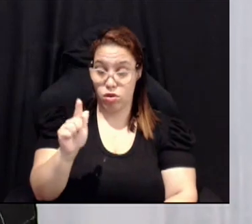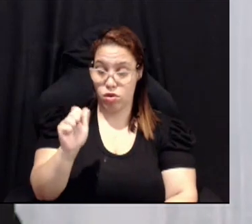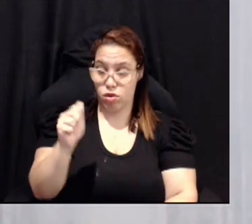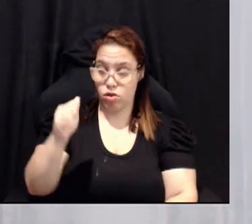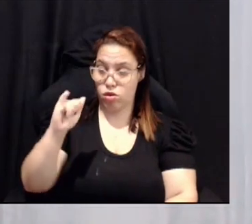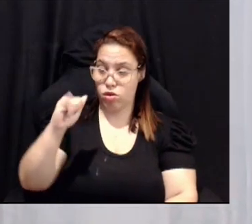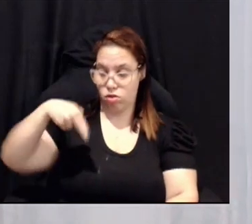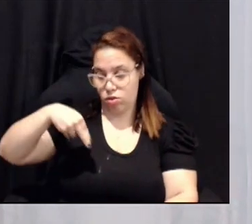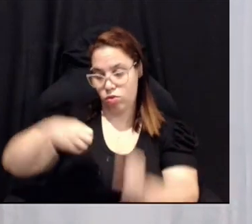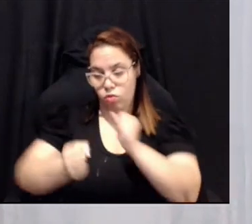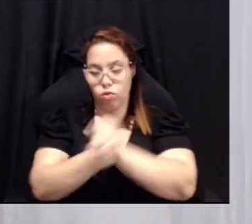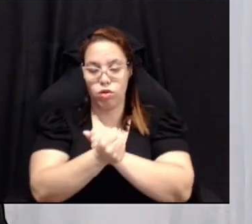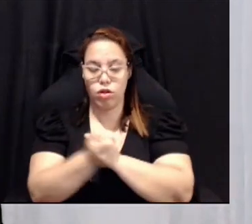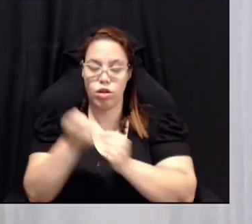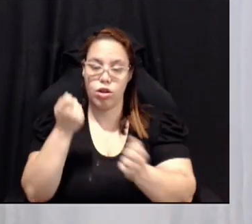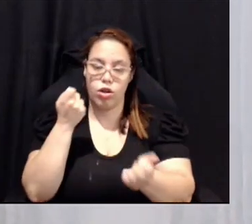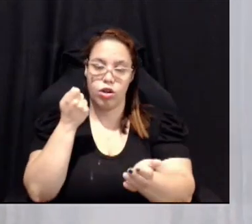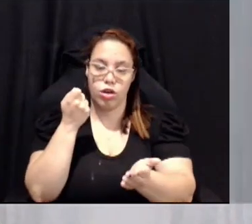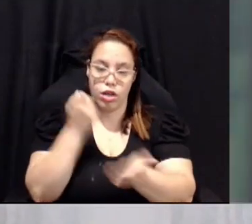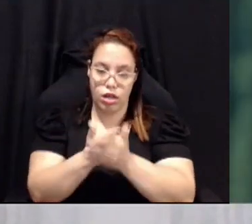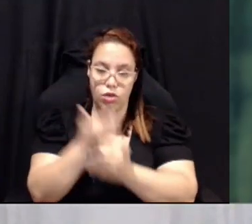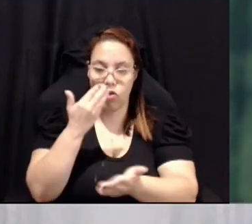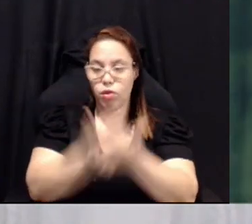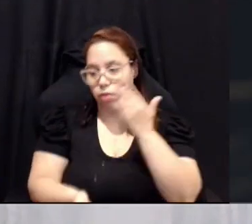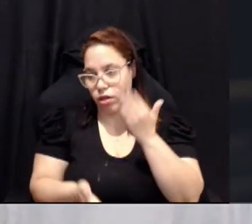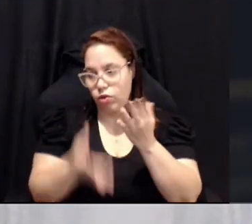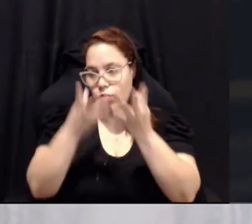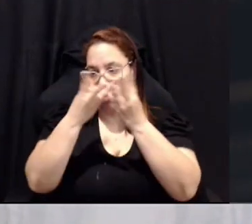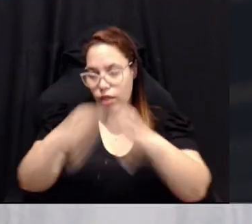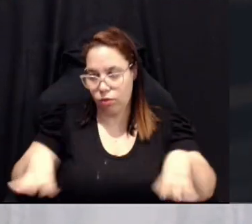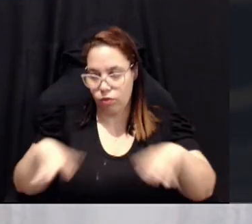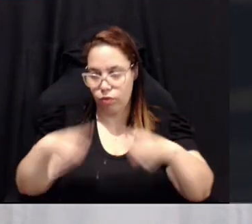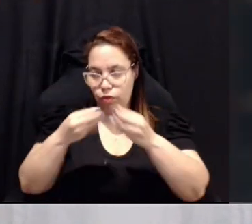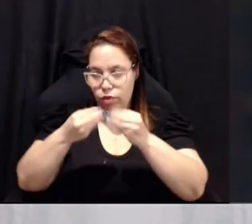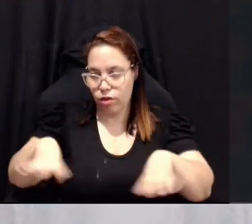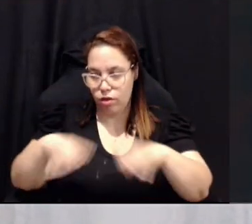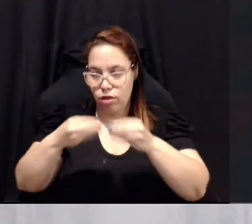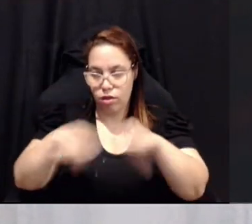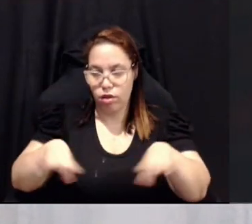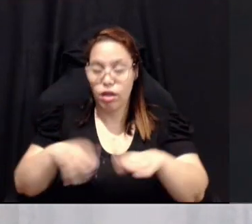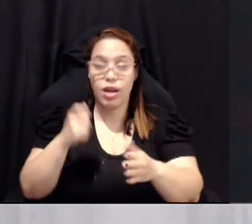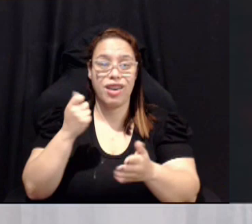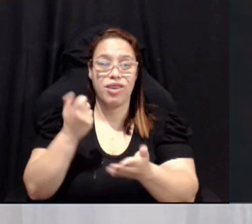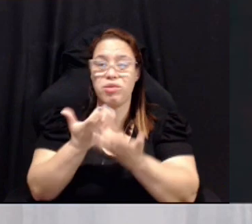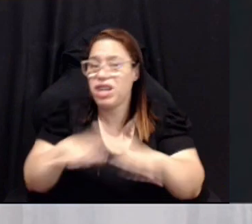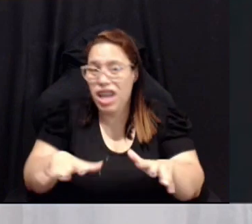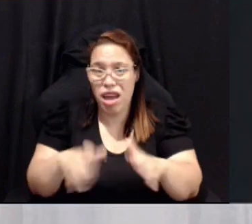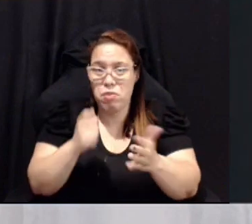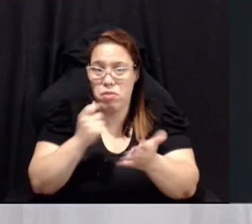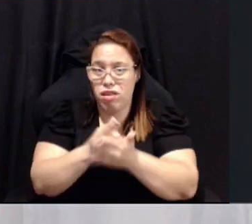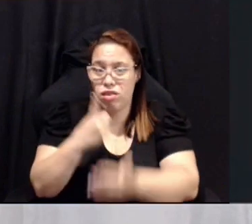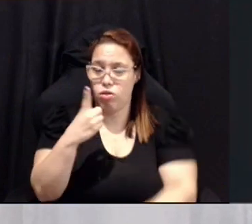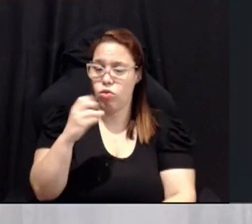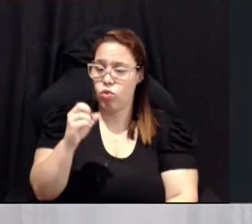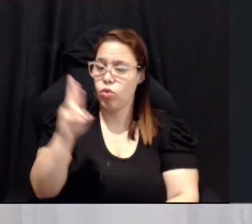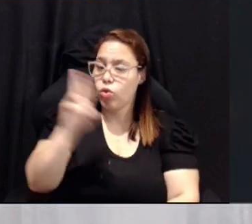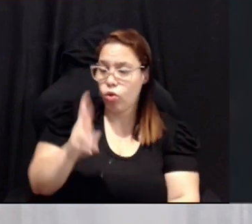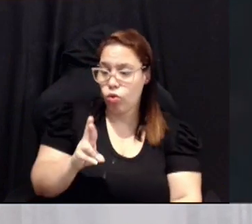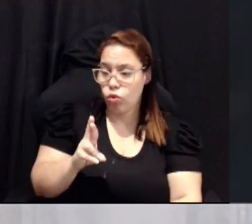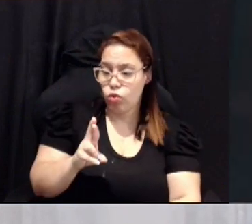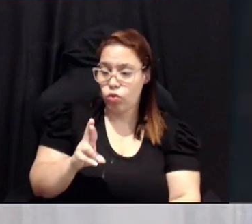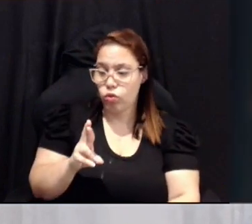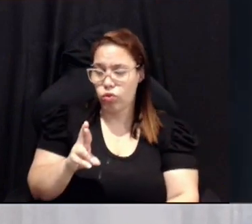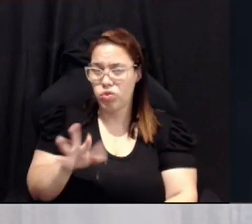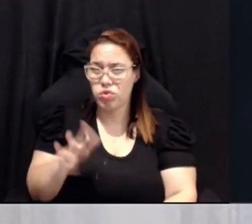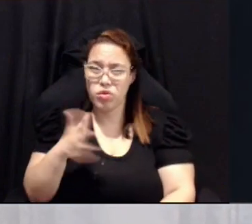pessoa faz. Então, ela não quer perder, ela comprou um ativo a R$10 e ela quer que, no máximo, a perda